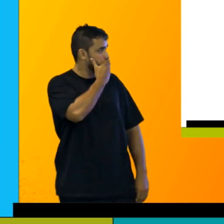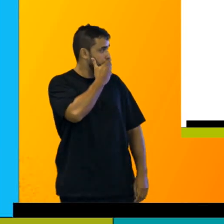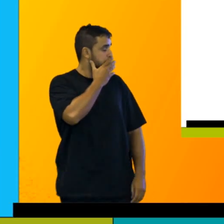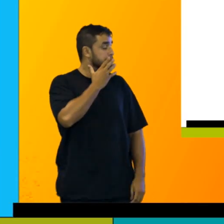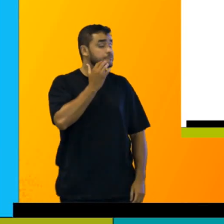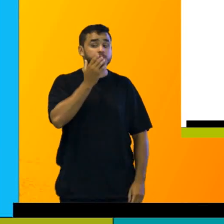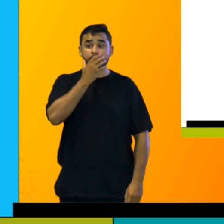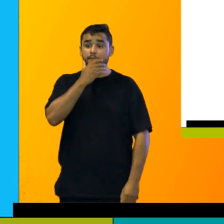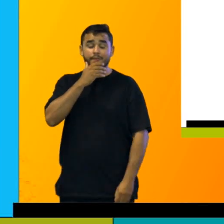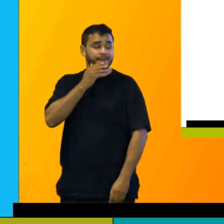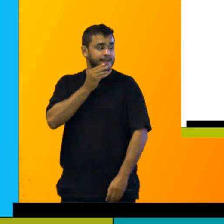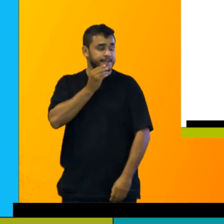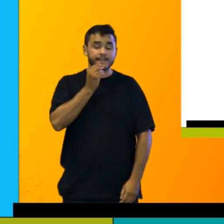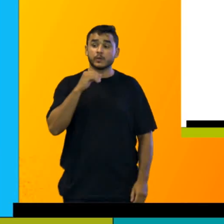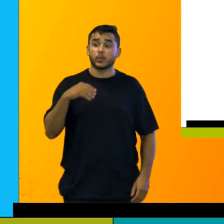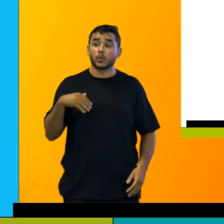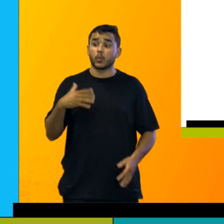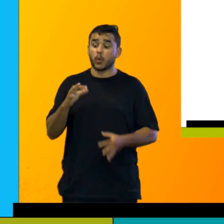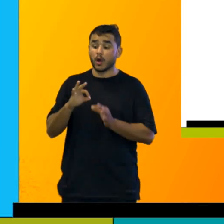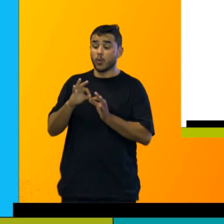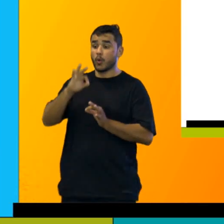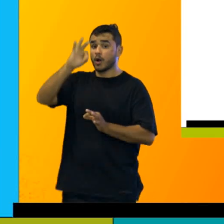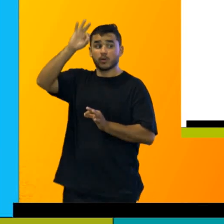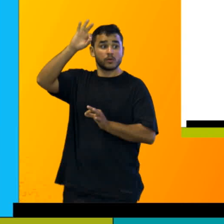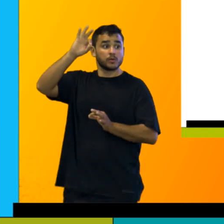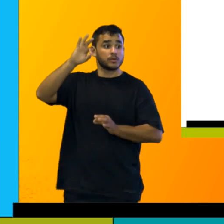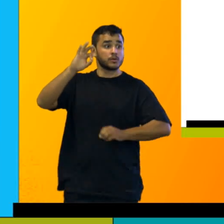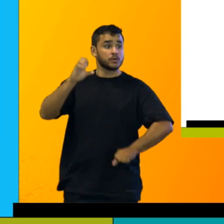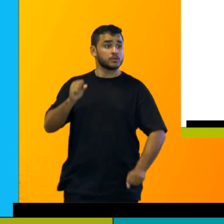descobrir qual é a altura, tá? Total.